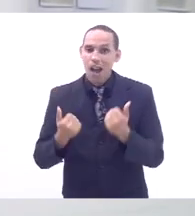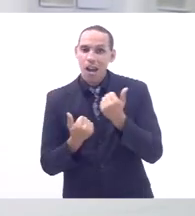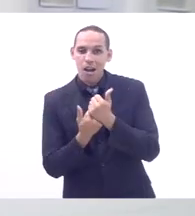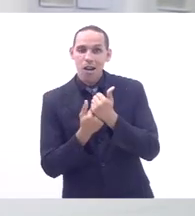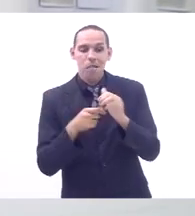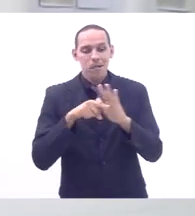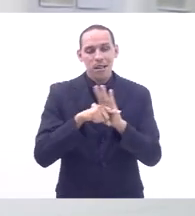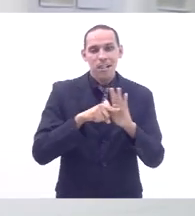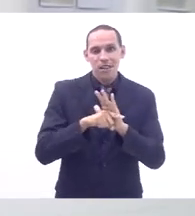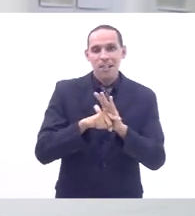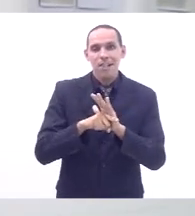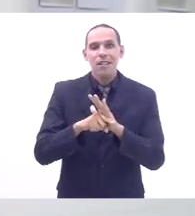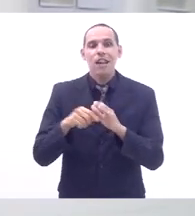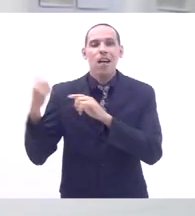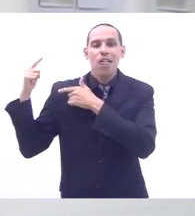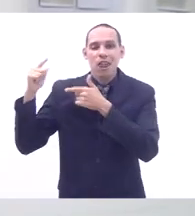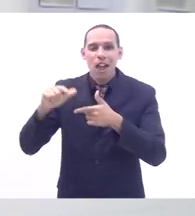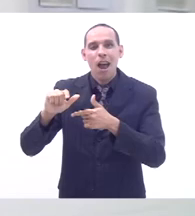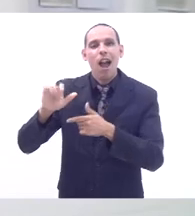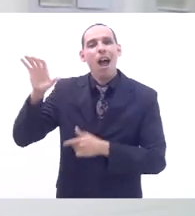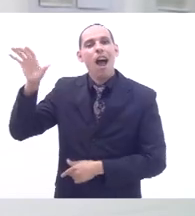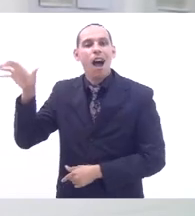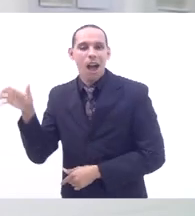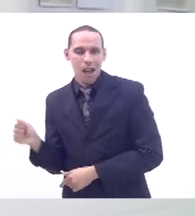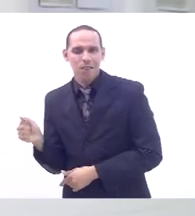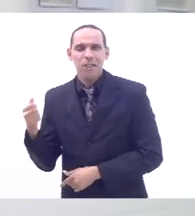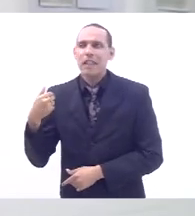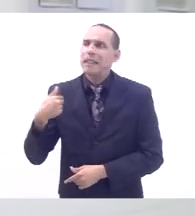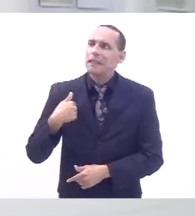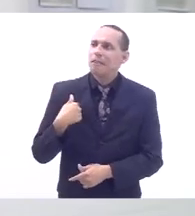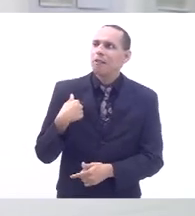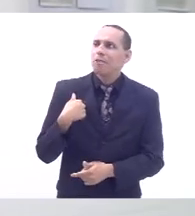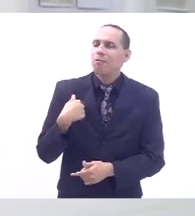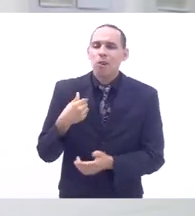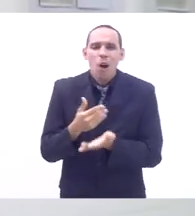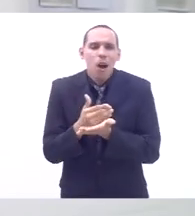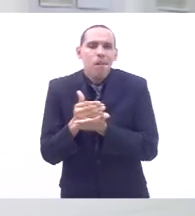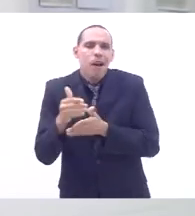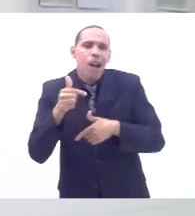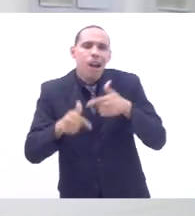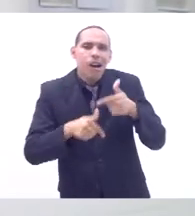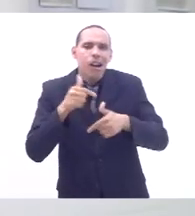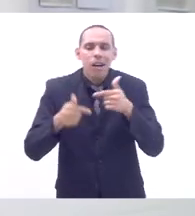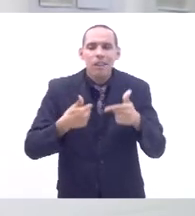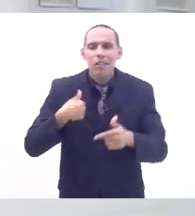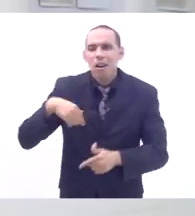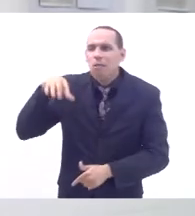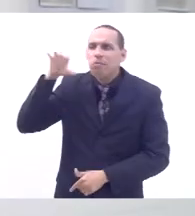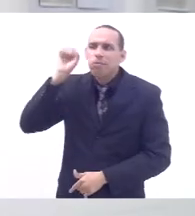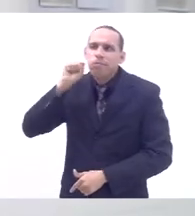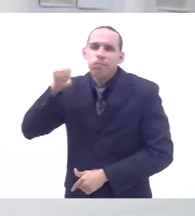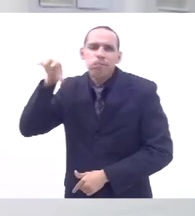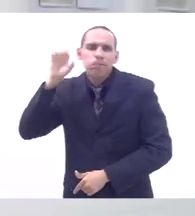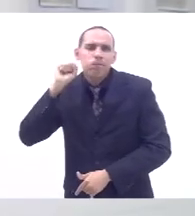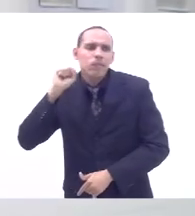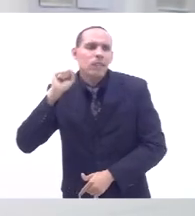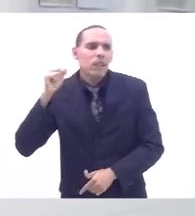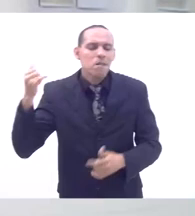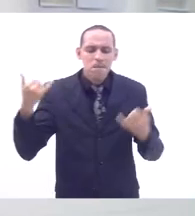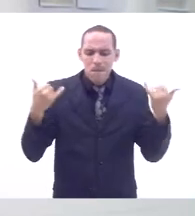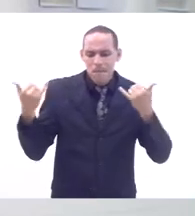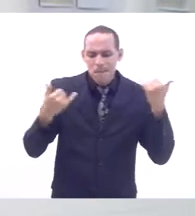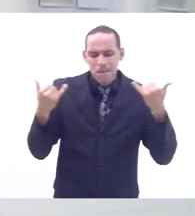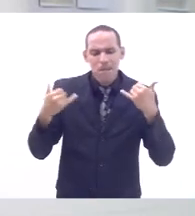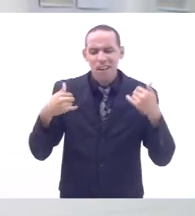que, quando eu iniciei esse trabalho, eu fiquei assim, ouvindo muitas vozes dizendo para que